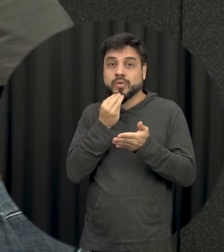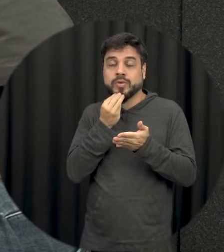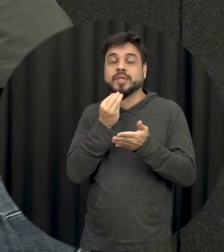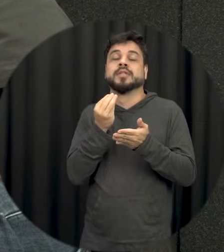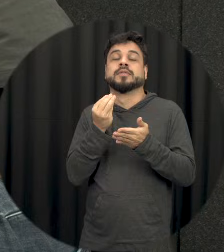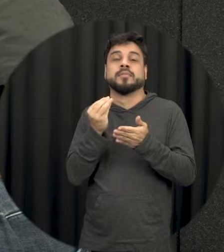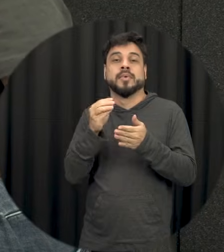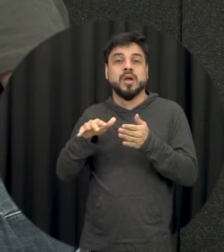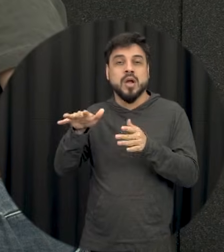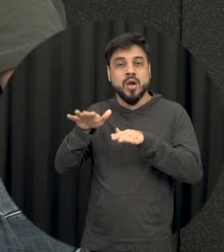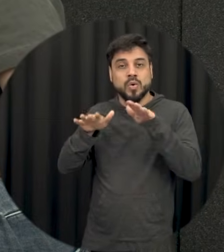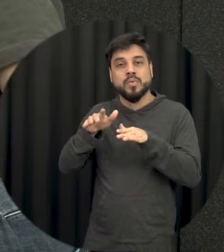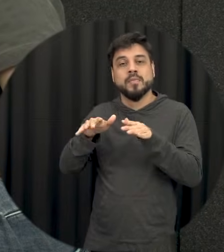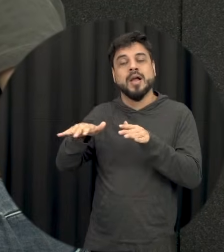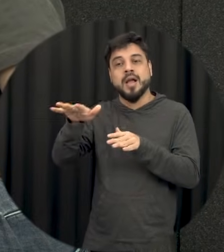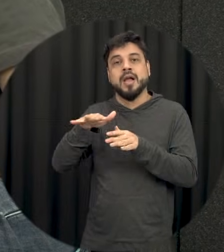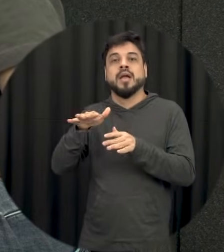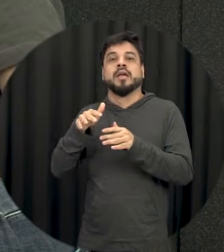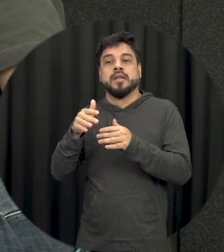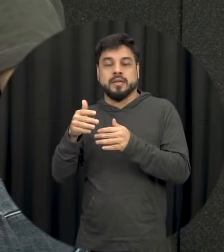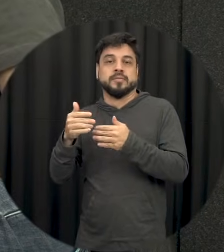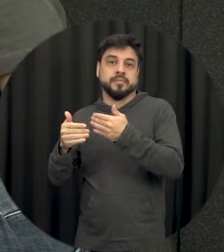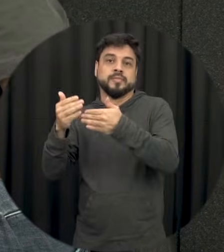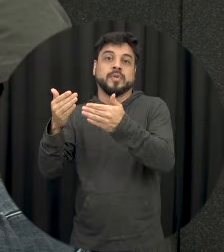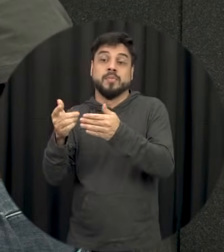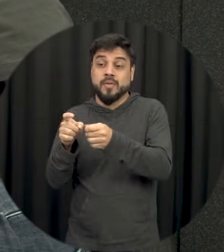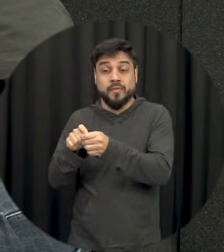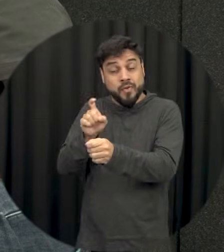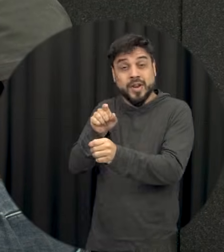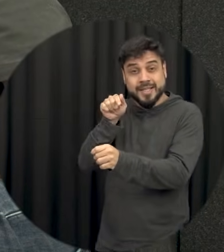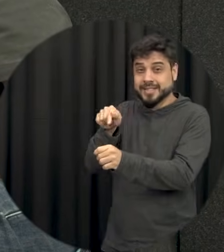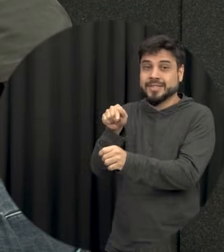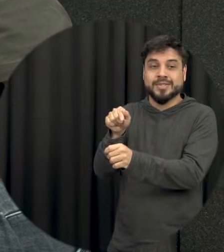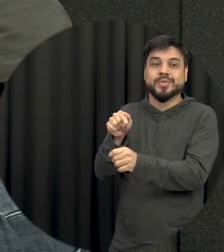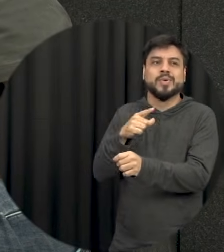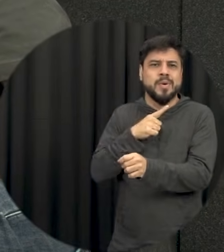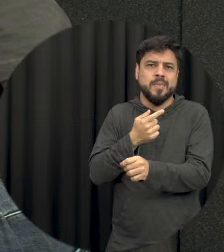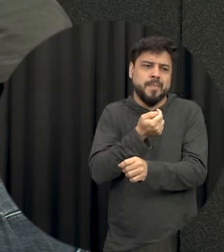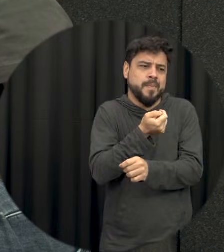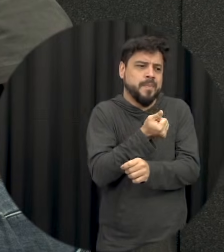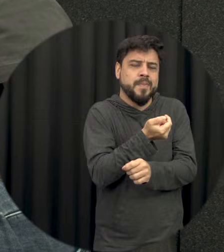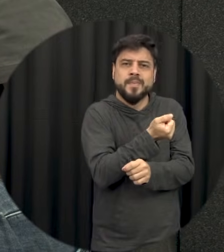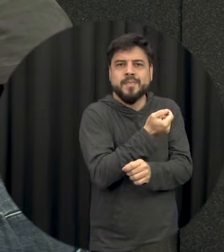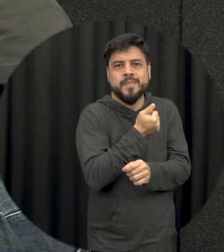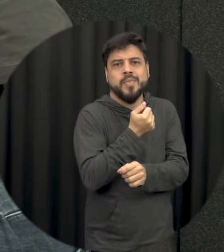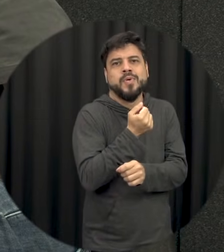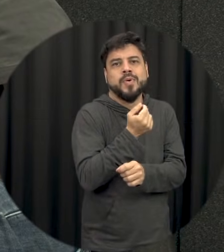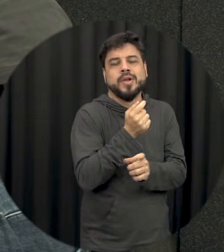que fora da docência, claro, tem oportunidades também, opções, mas mais difíceis,